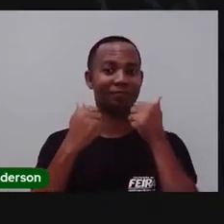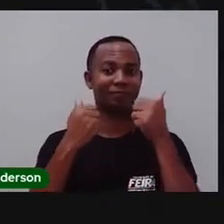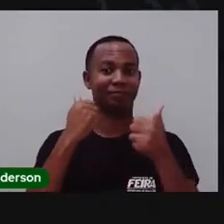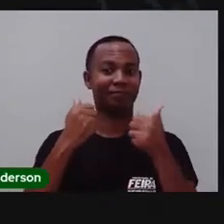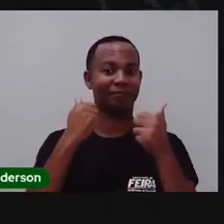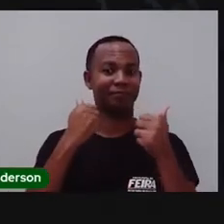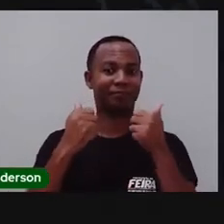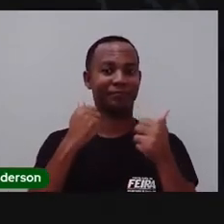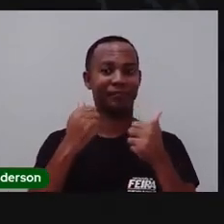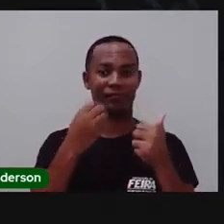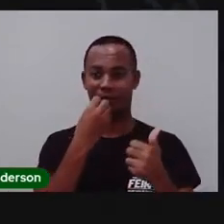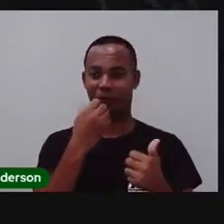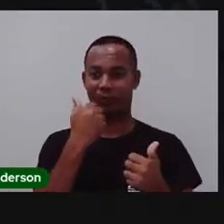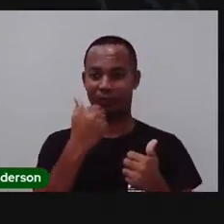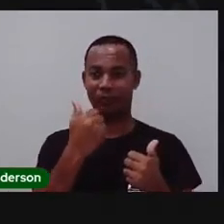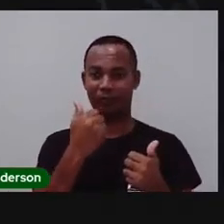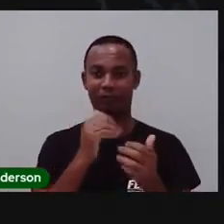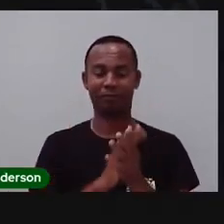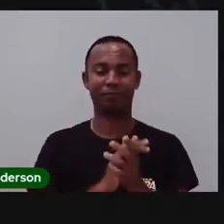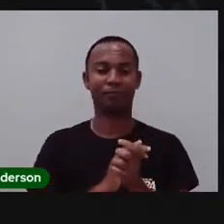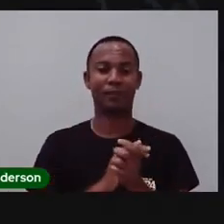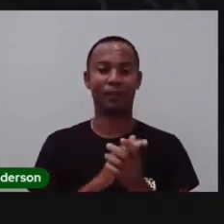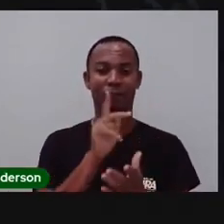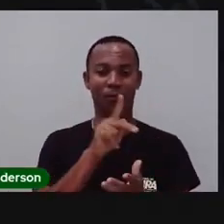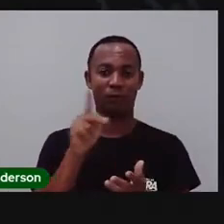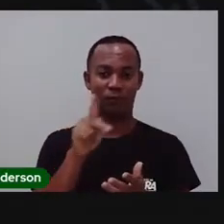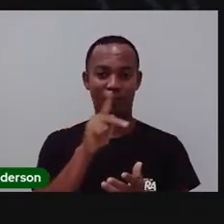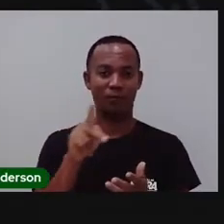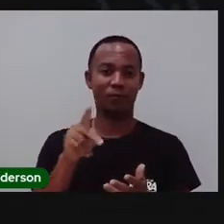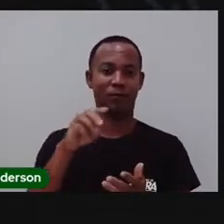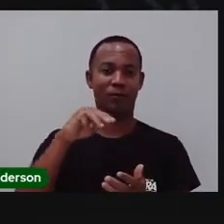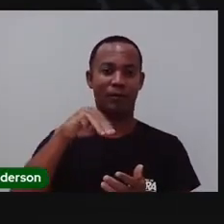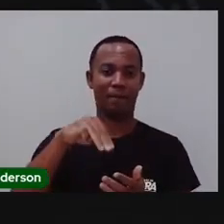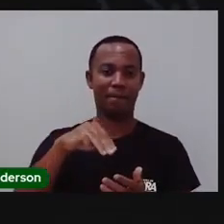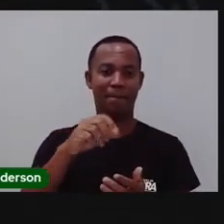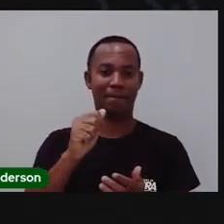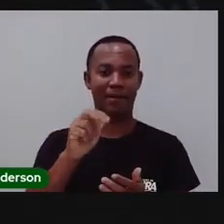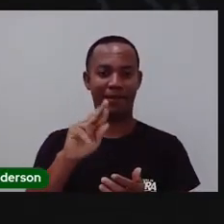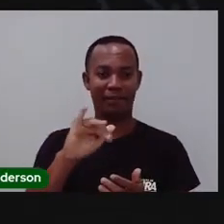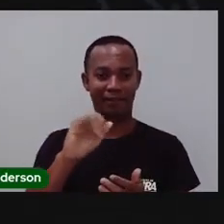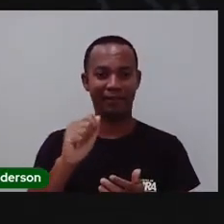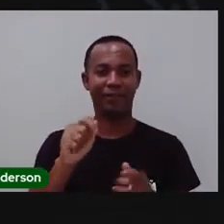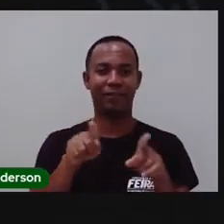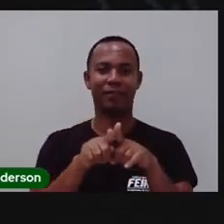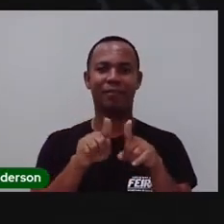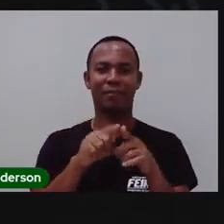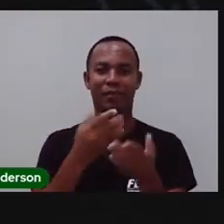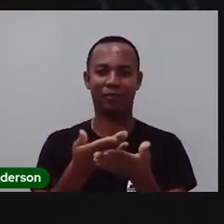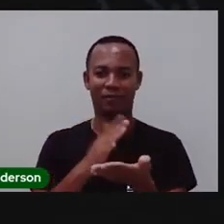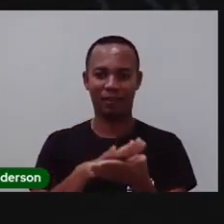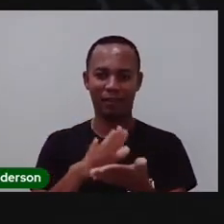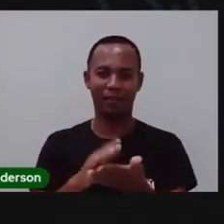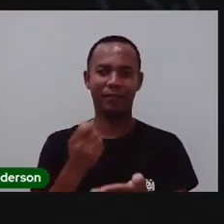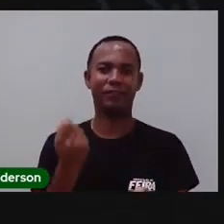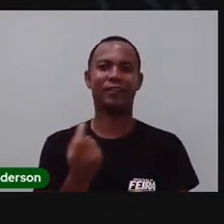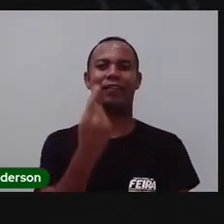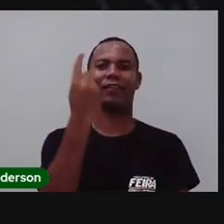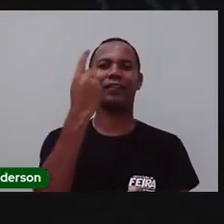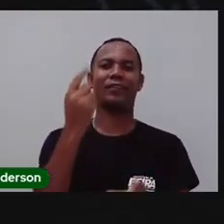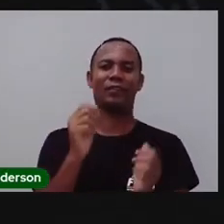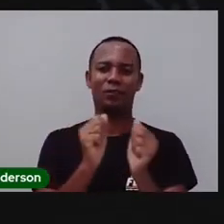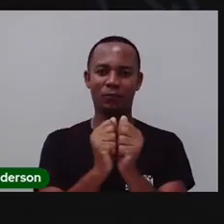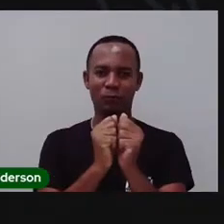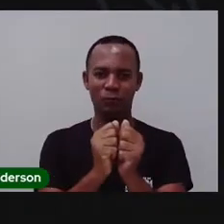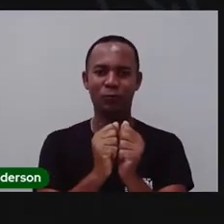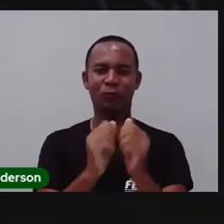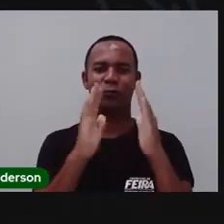Tudo bem? Olha só, para Maria de volta, professor Anderson de volta, para mais uma aula com